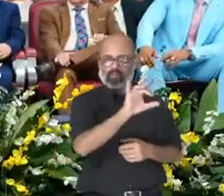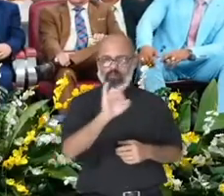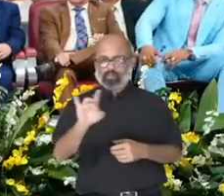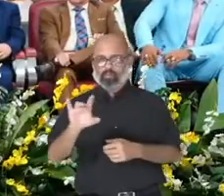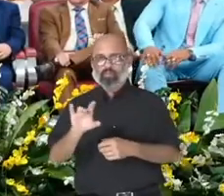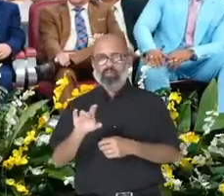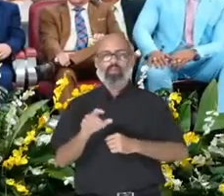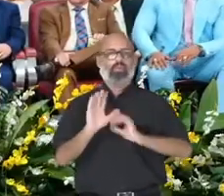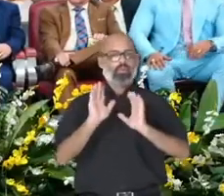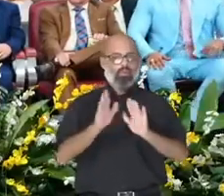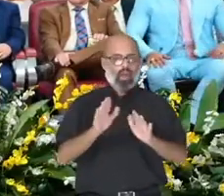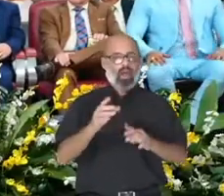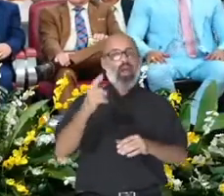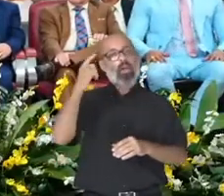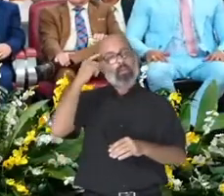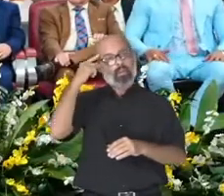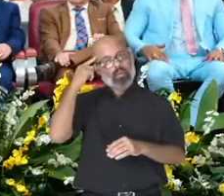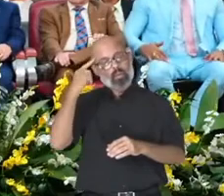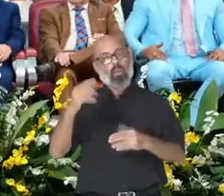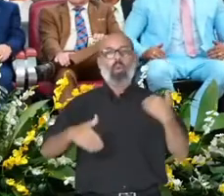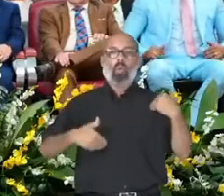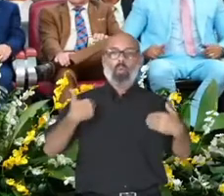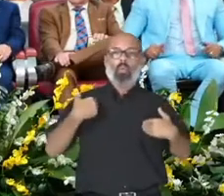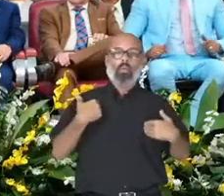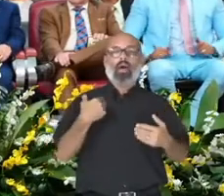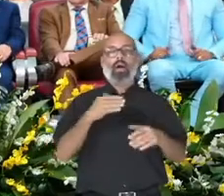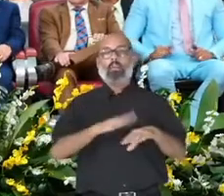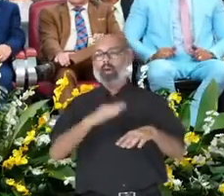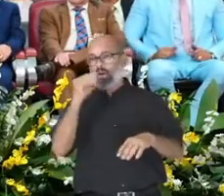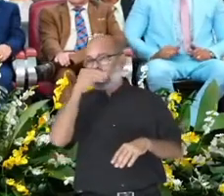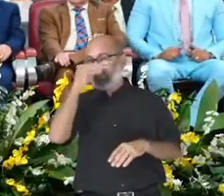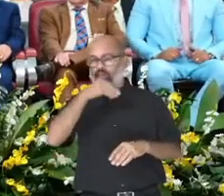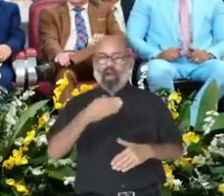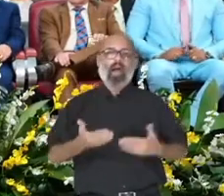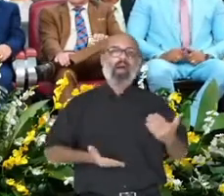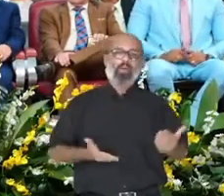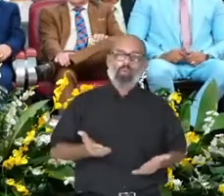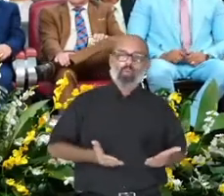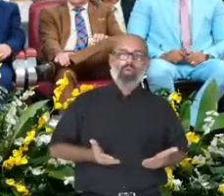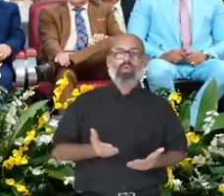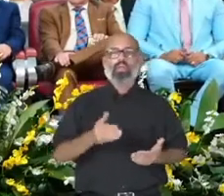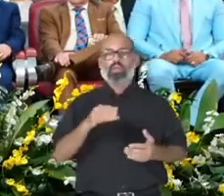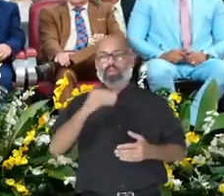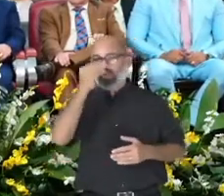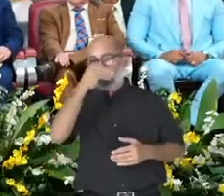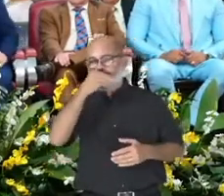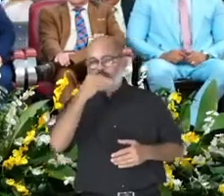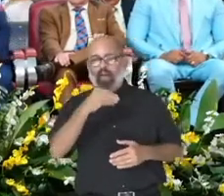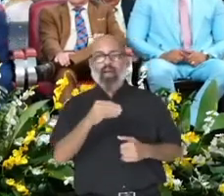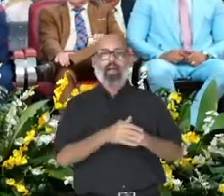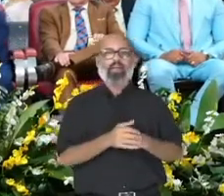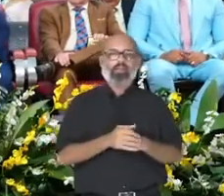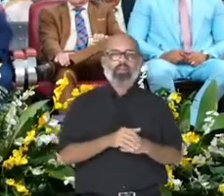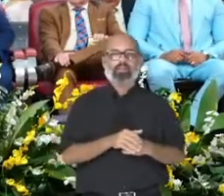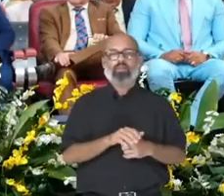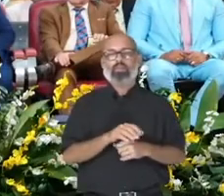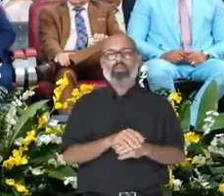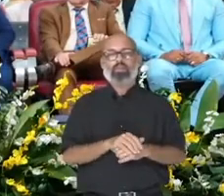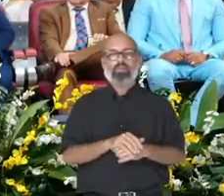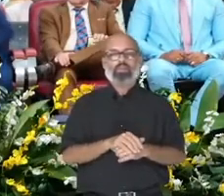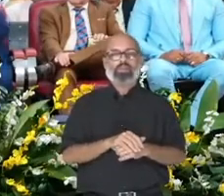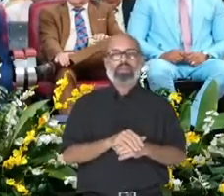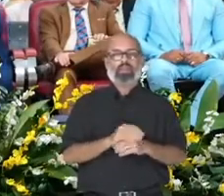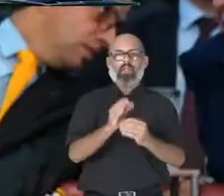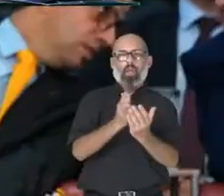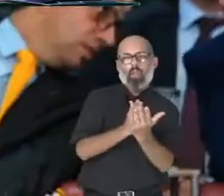vez? Você, ser humano, o mais fraco crente aqui dentro. Imagine o mais fraco aqui. Aquele crente Raimundo, um pé na igreja e um no mundo.